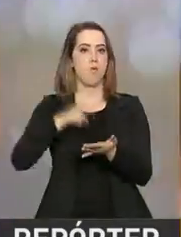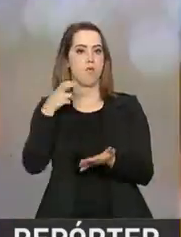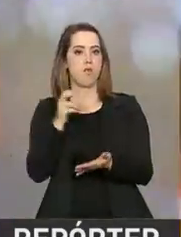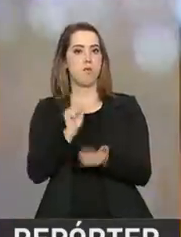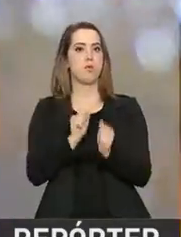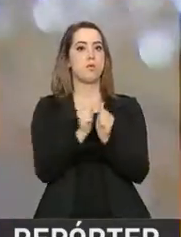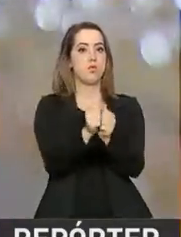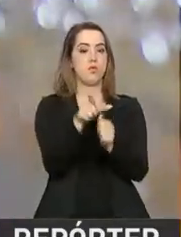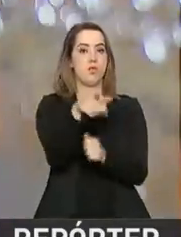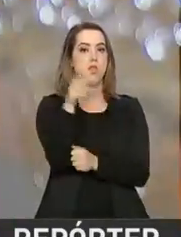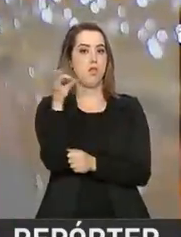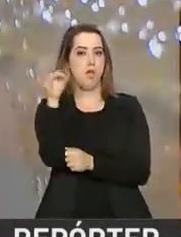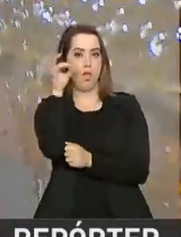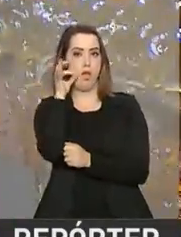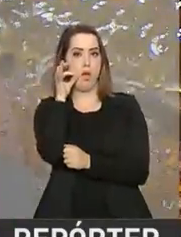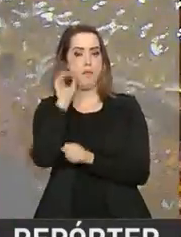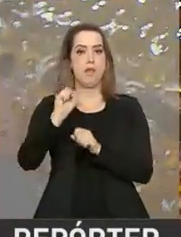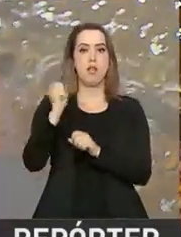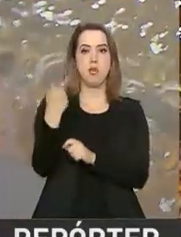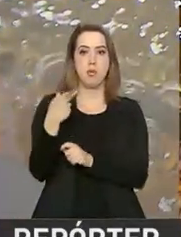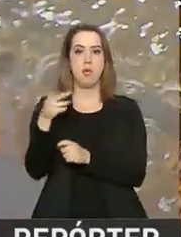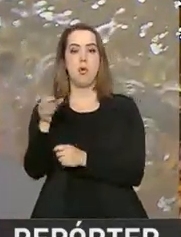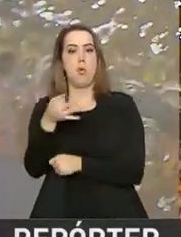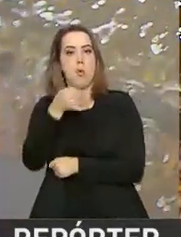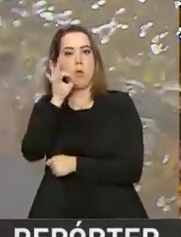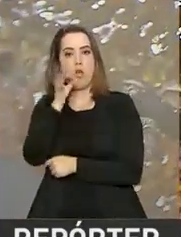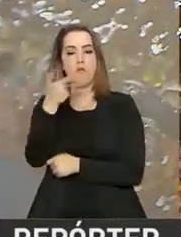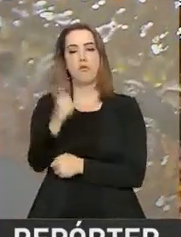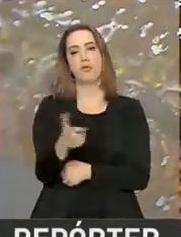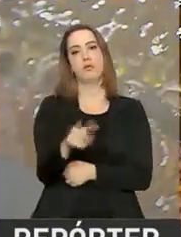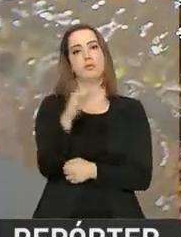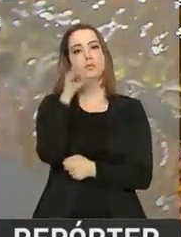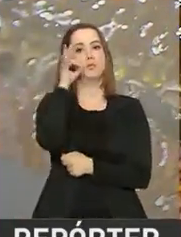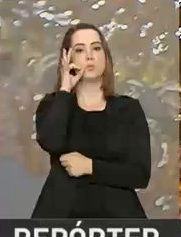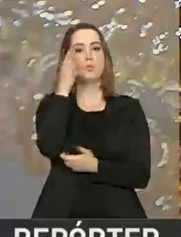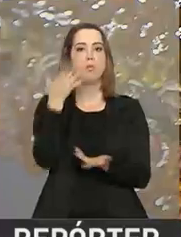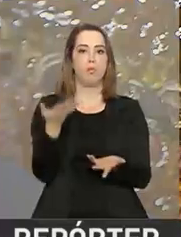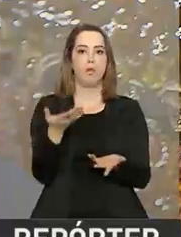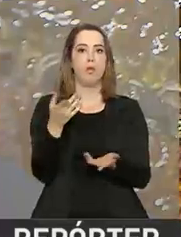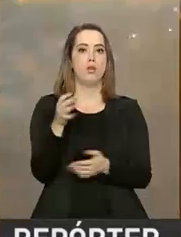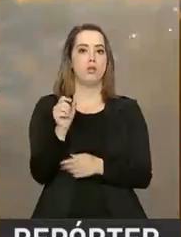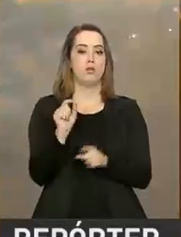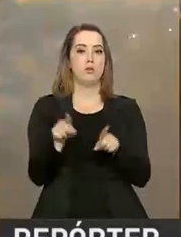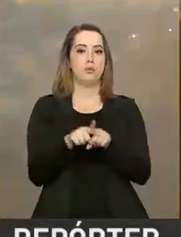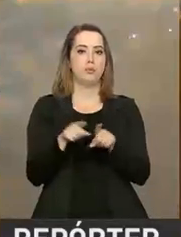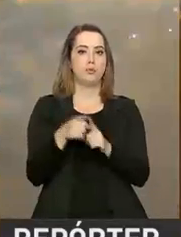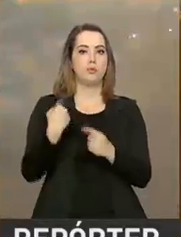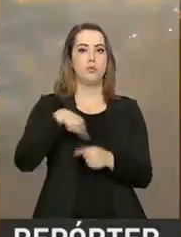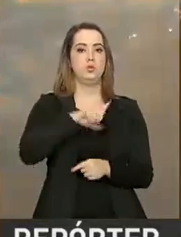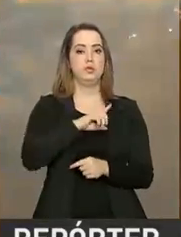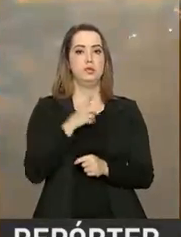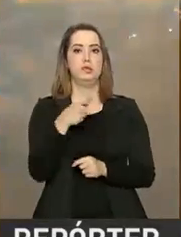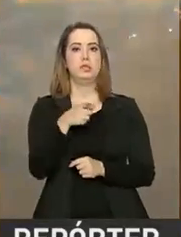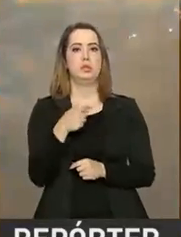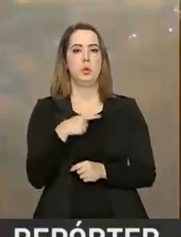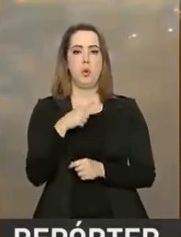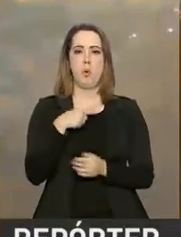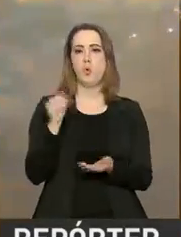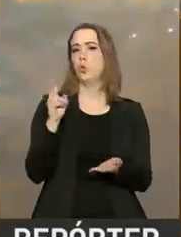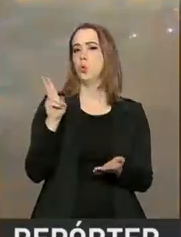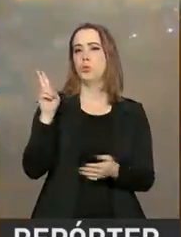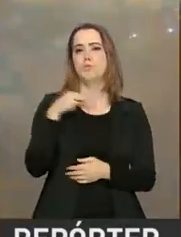diferença que vai estar bem patente e espero que nós nunca cheguemos nessa situação de ter um café da